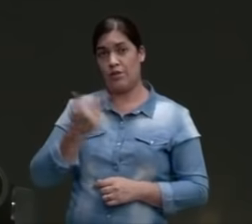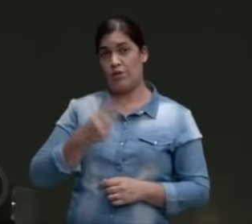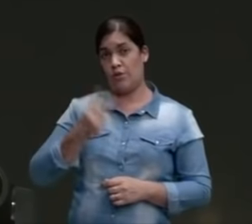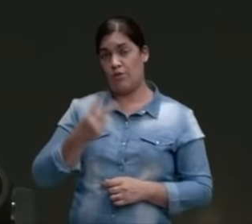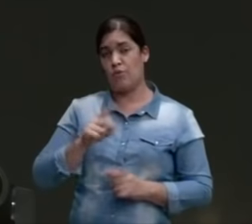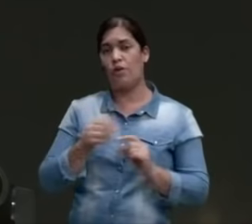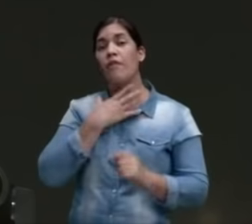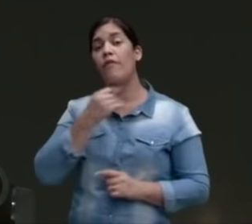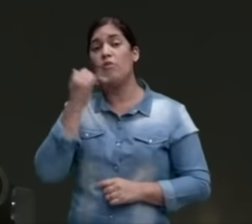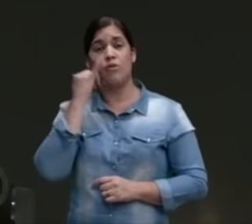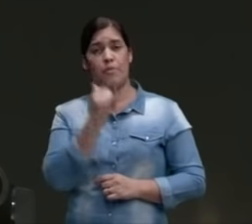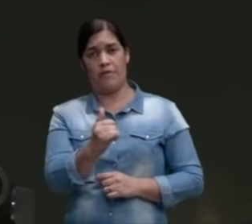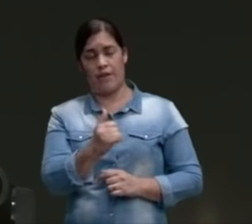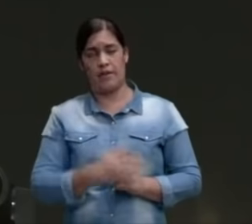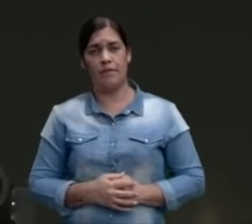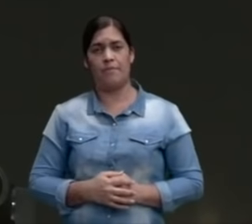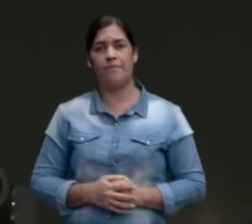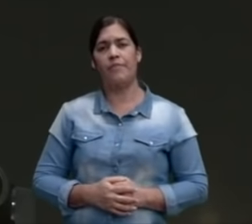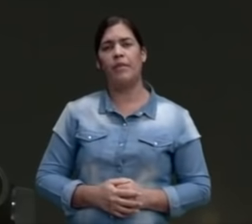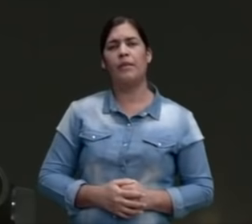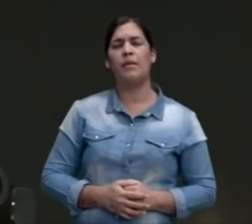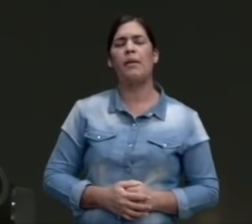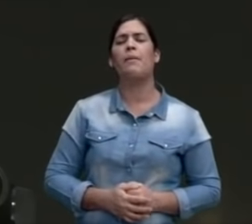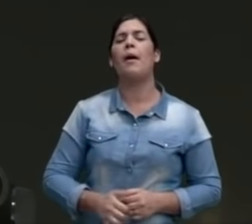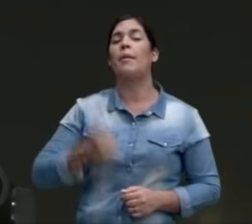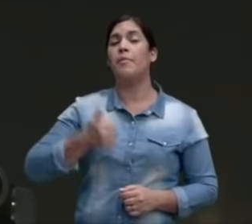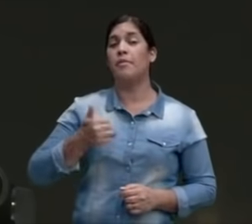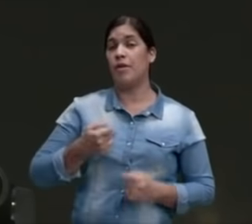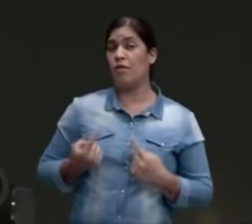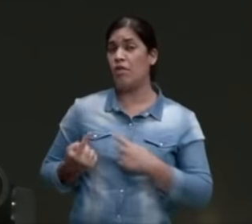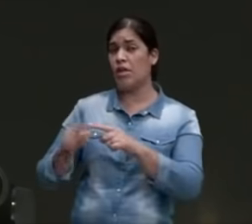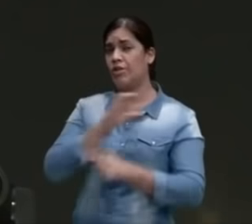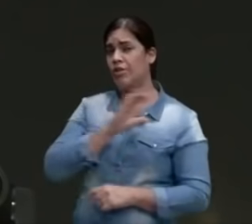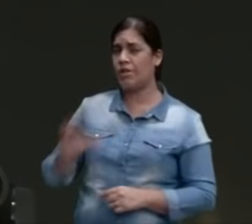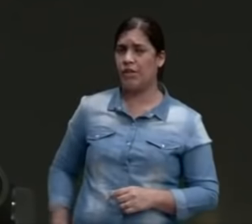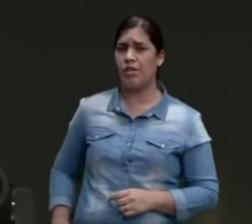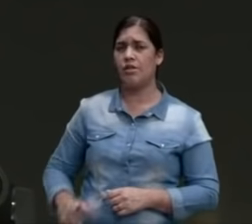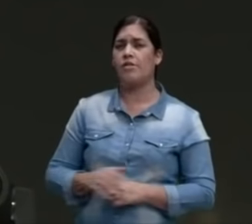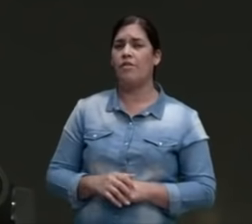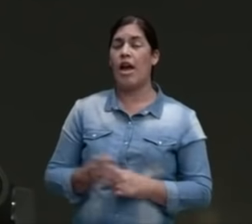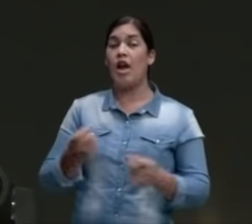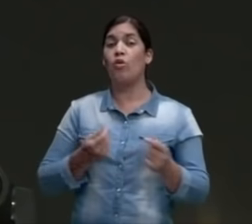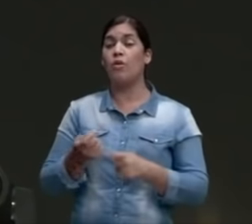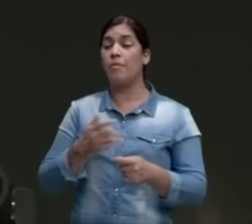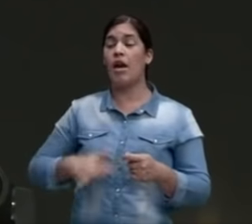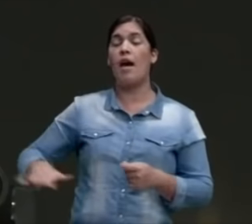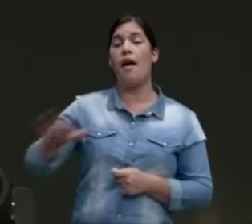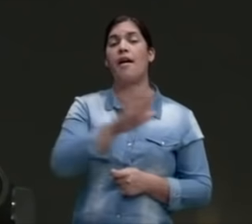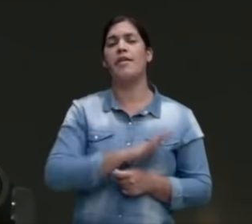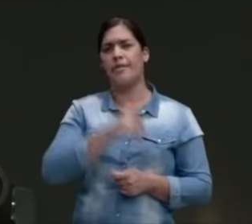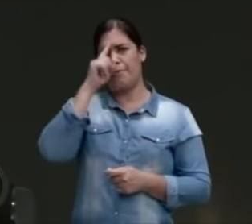o falso profeta. A primeira besta, que é o anticristo, ele vai tomar conta de toda a economia. Ele